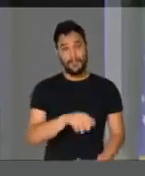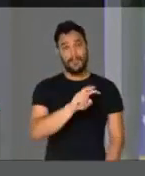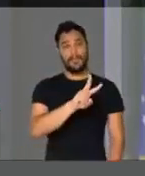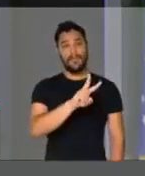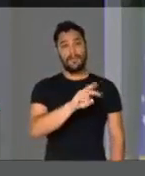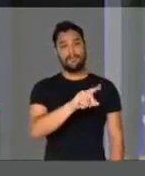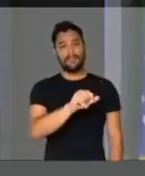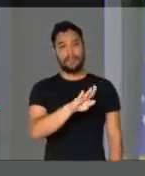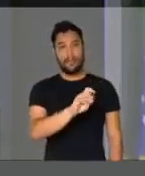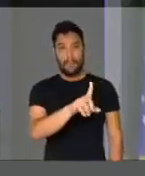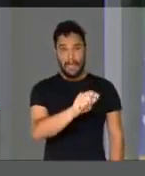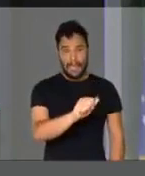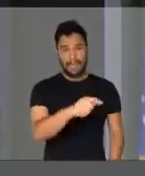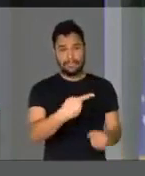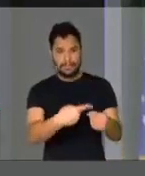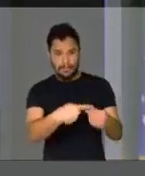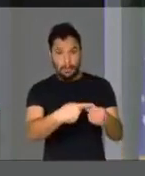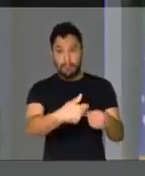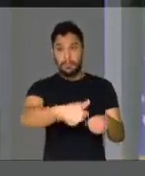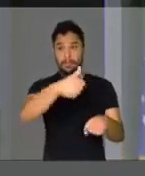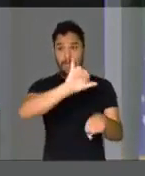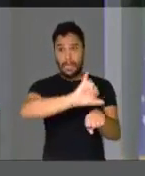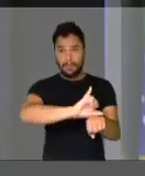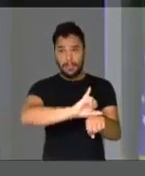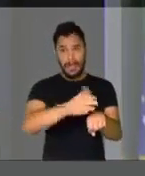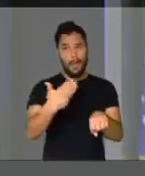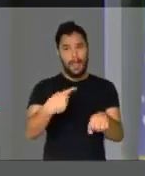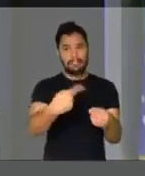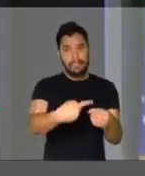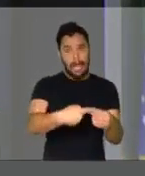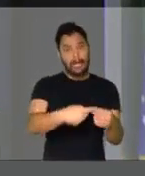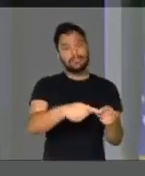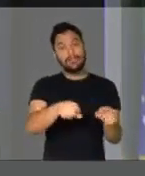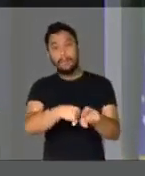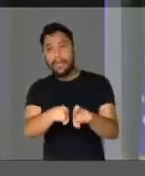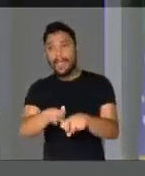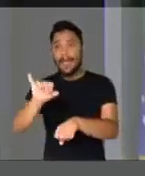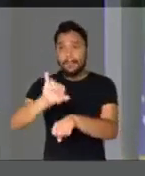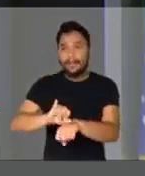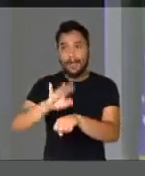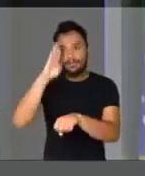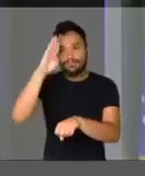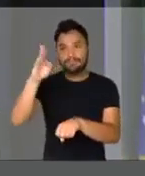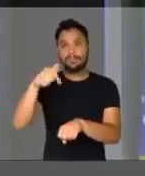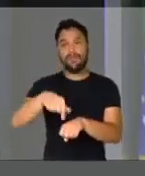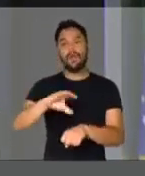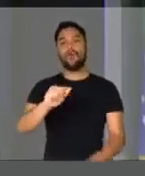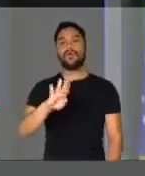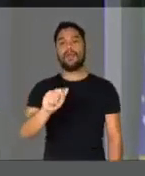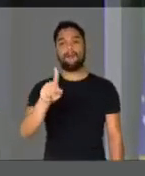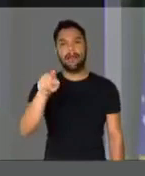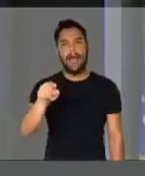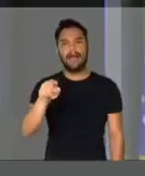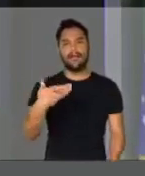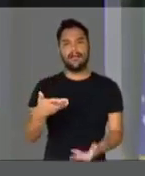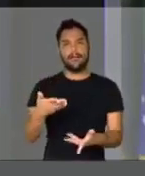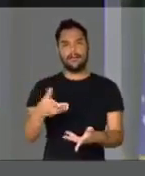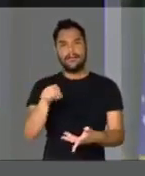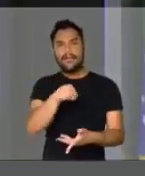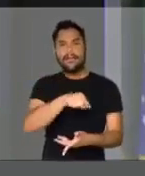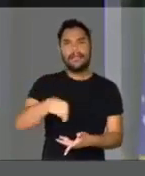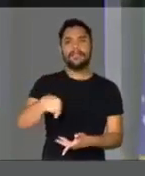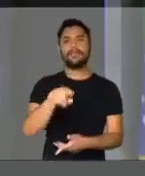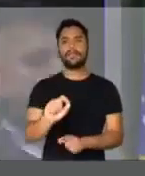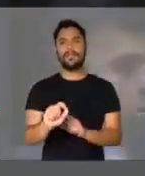da Santíssima Trindade, nossa primeira capital, à moderna Cuiabá, numa perspectiva paulina de se enxergar a